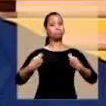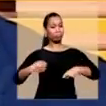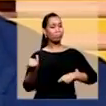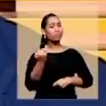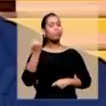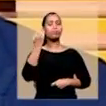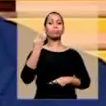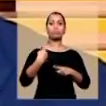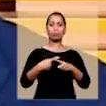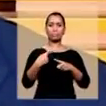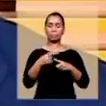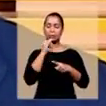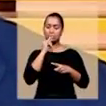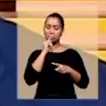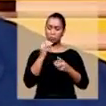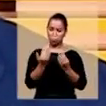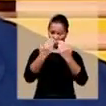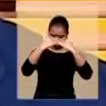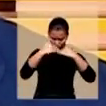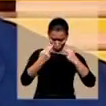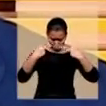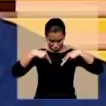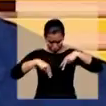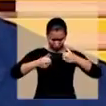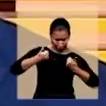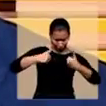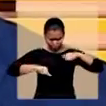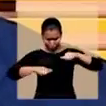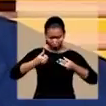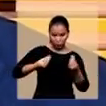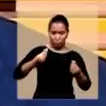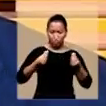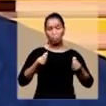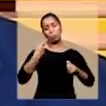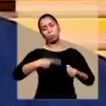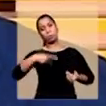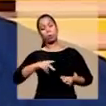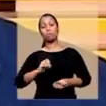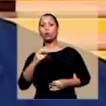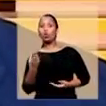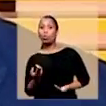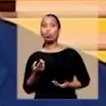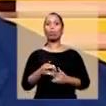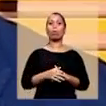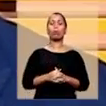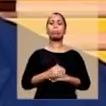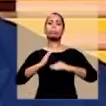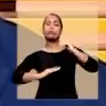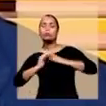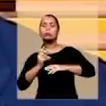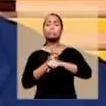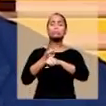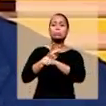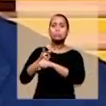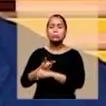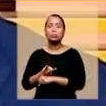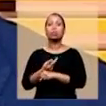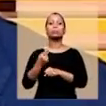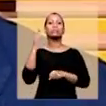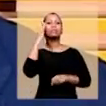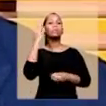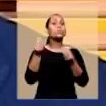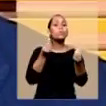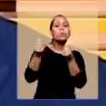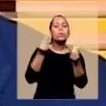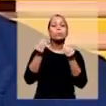essencial que ela olhe para dentro de si, que ela faça uma autoanálise, seja por conta própria ou com a busca de um profissional, para ela descobrir